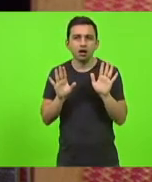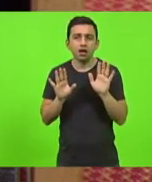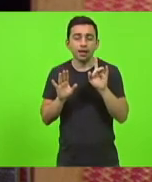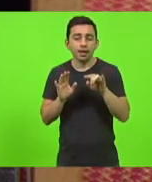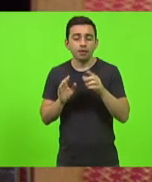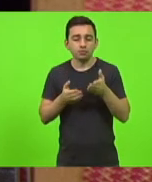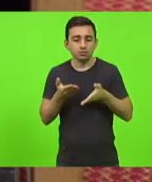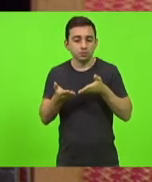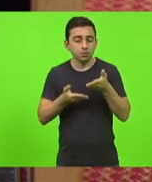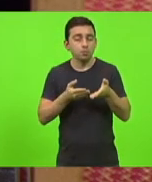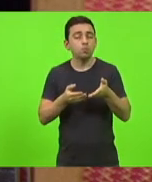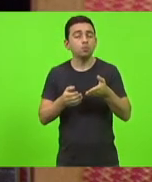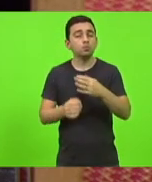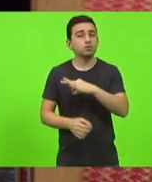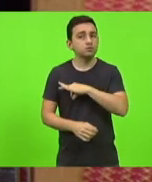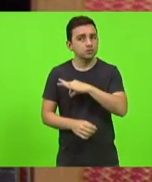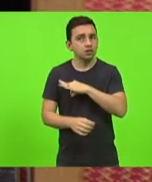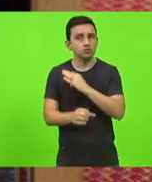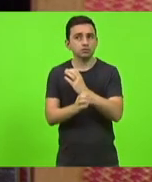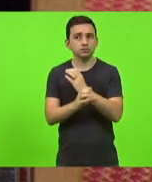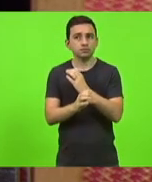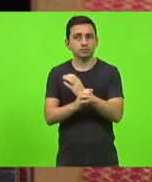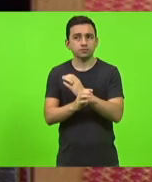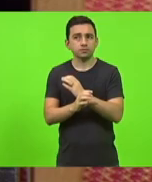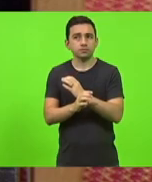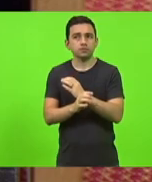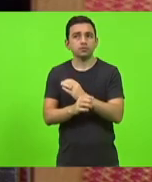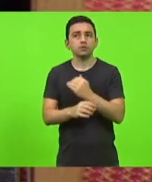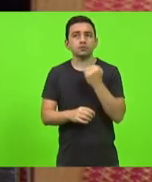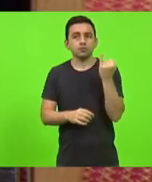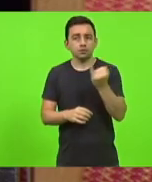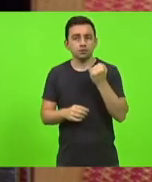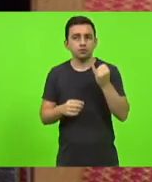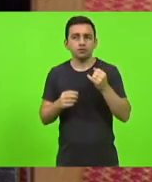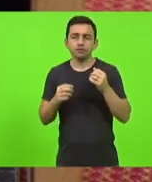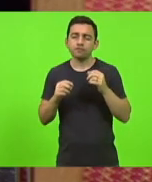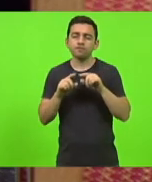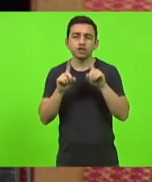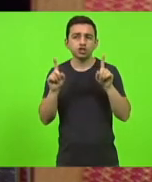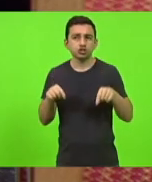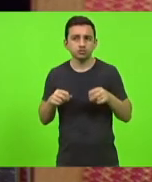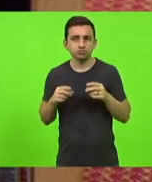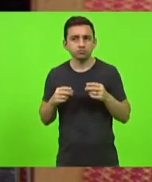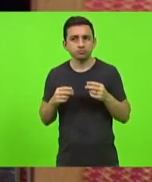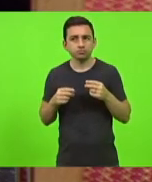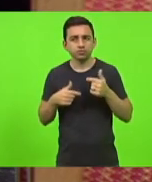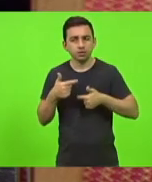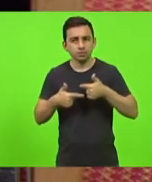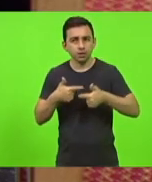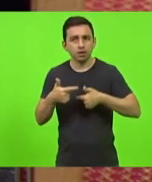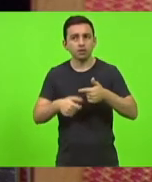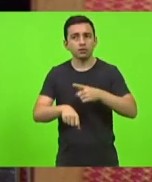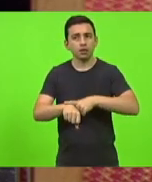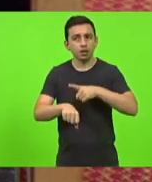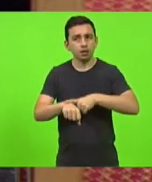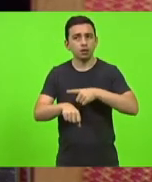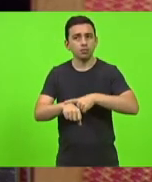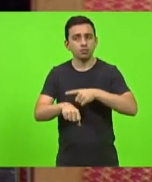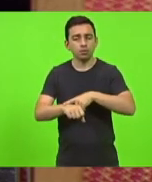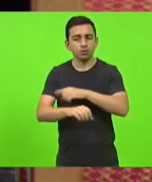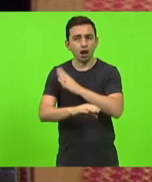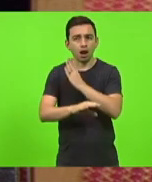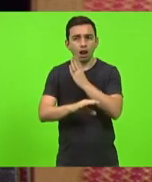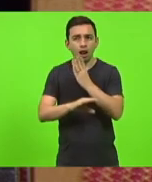policiais civis, que conta como efetivo exercício o tempo de serviço em